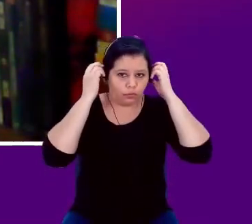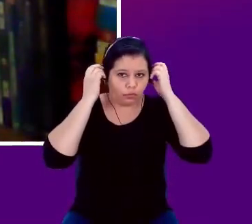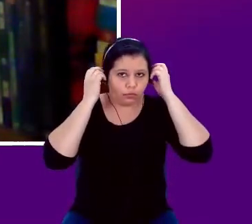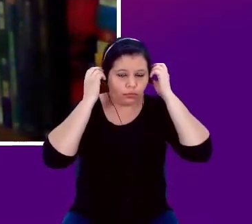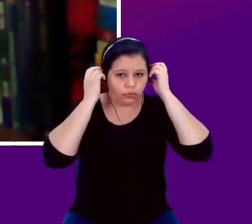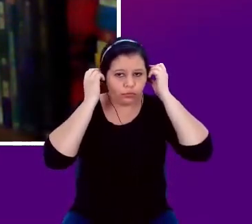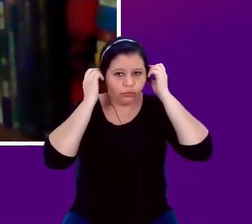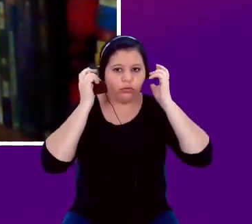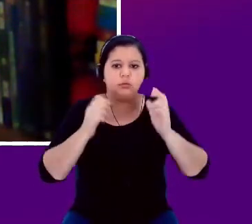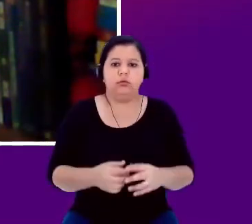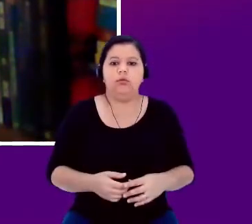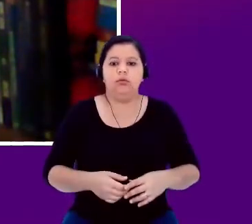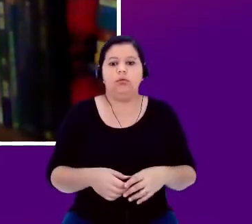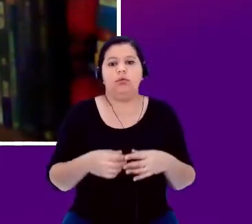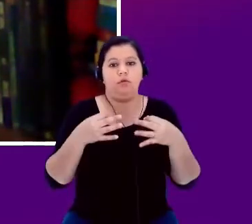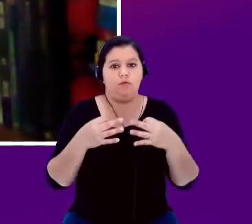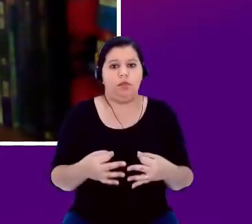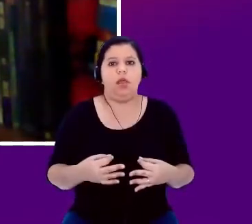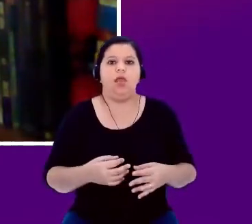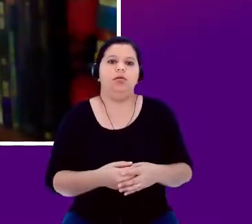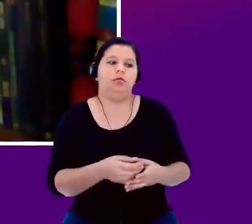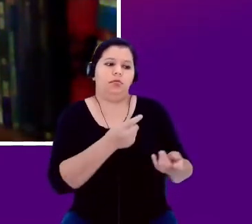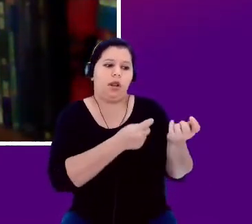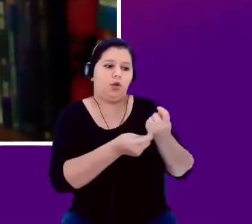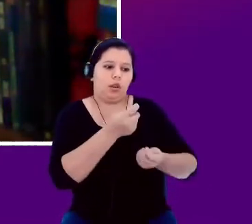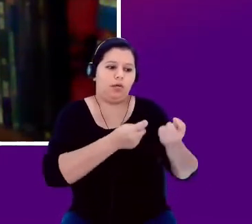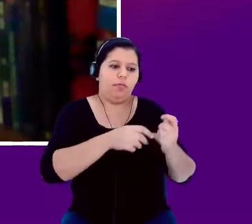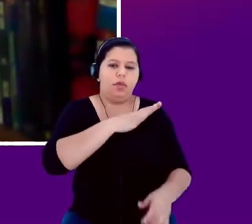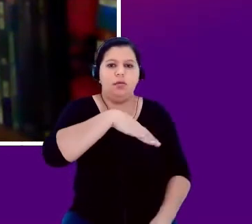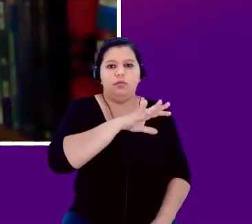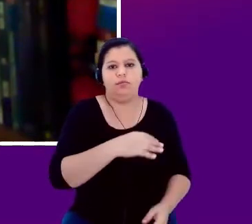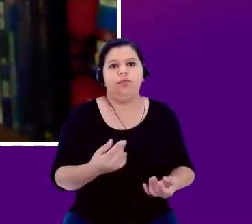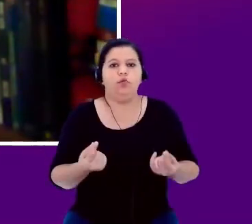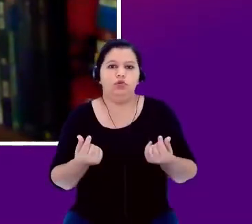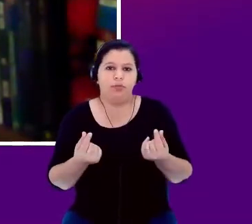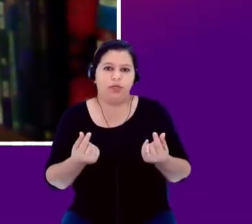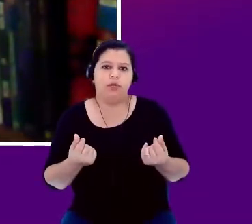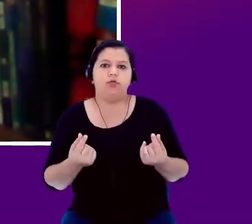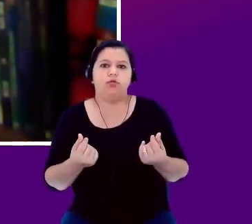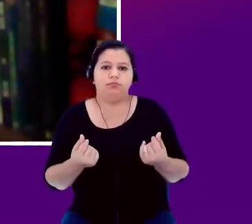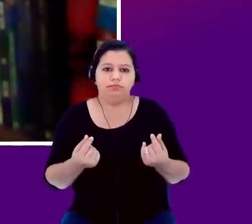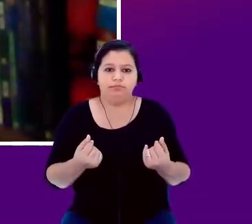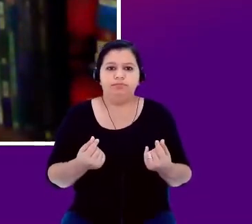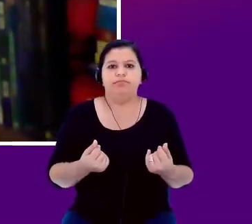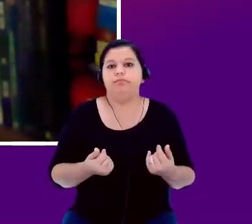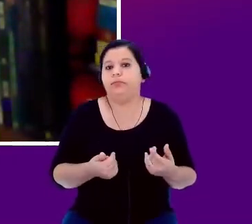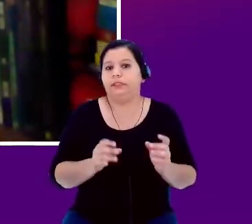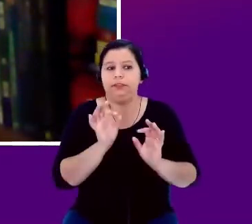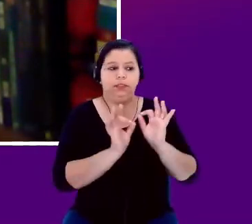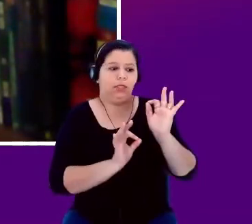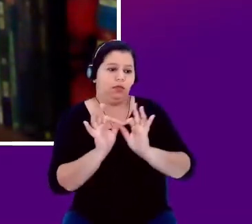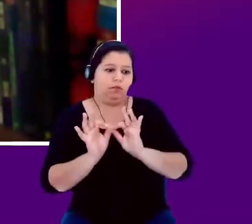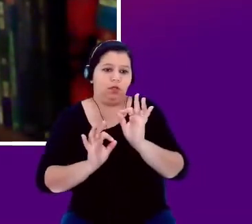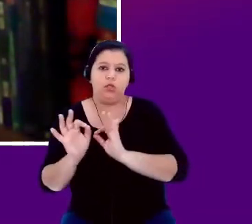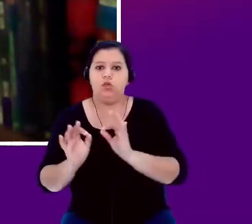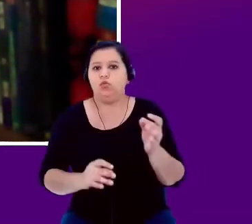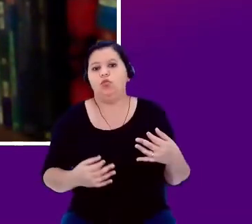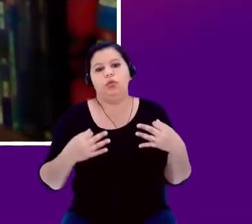né, para a economia como um todo, ou seja, que os preços sejam definidos de